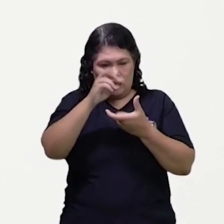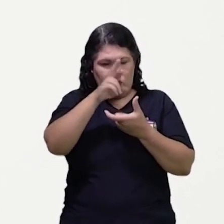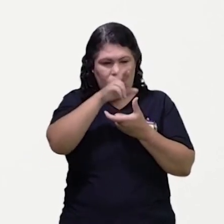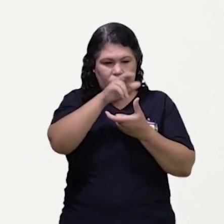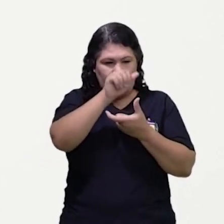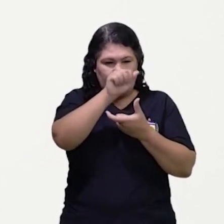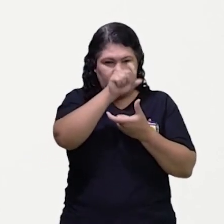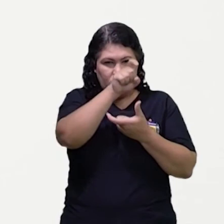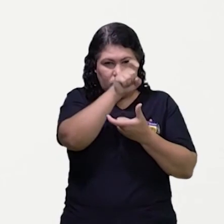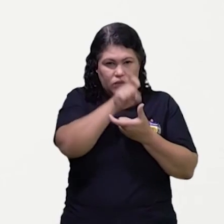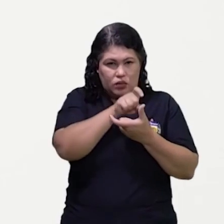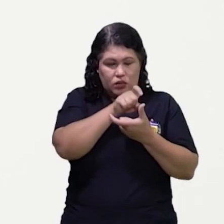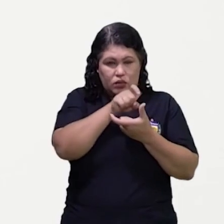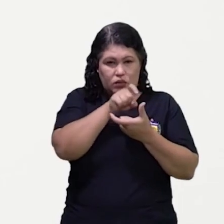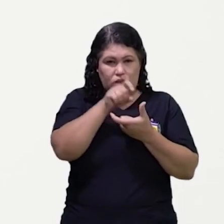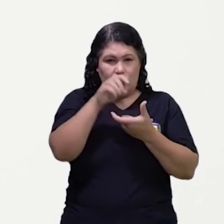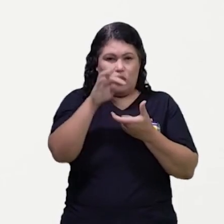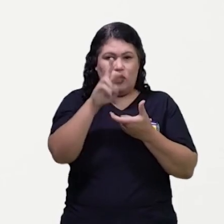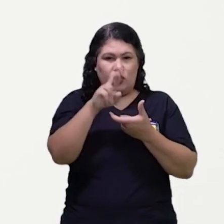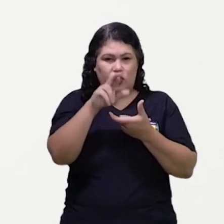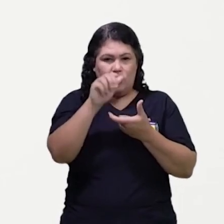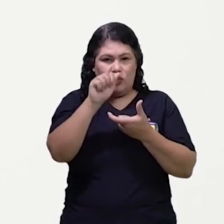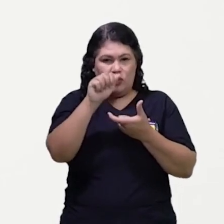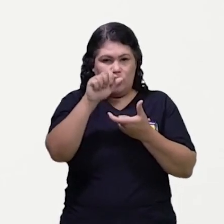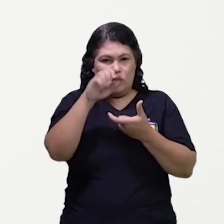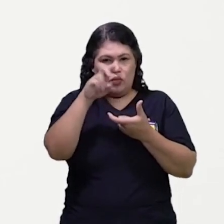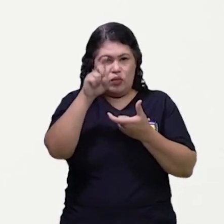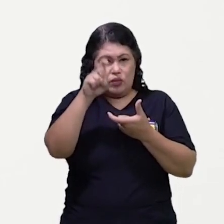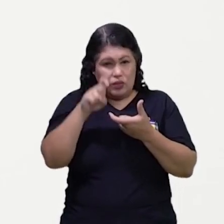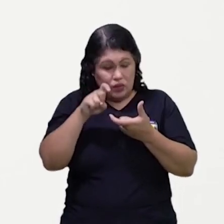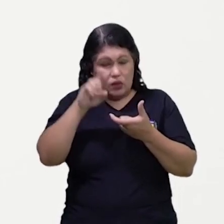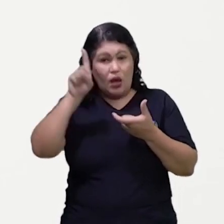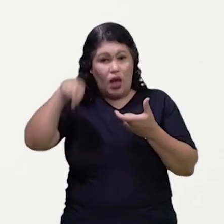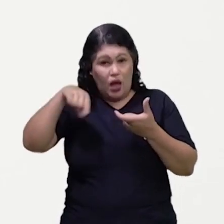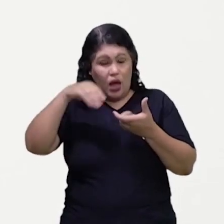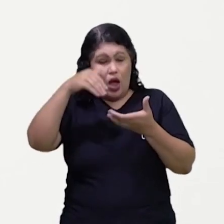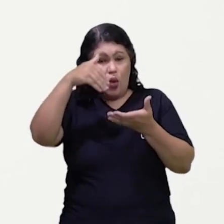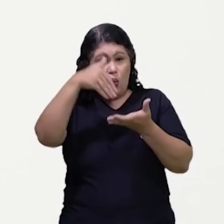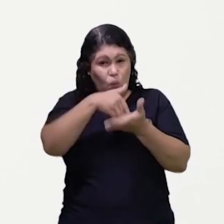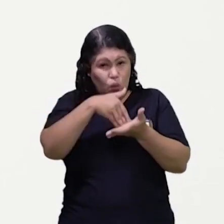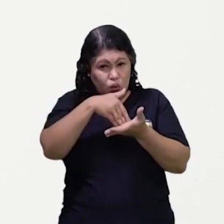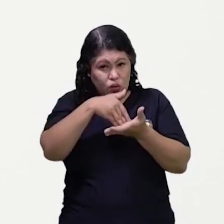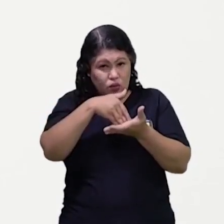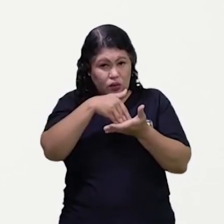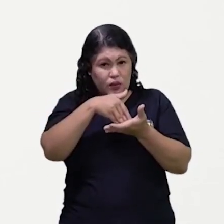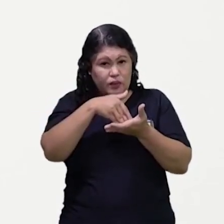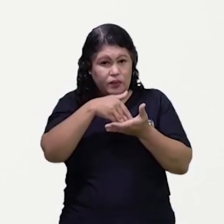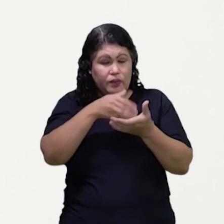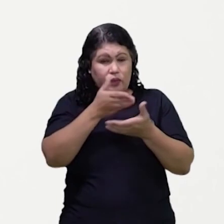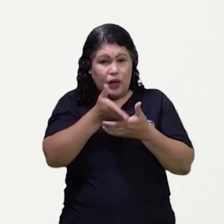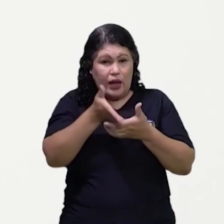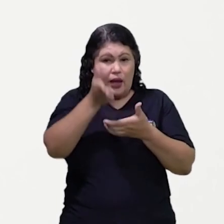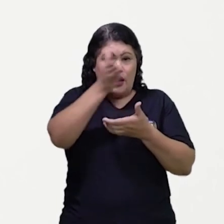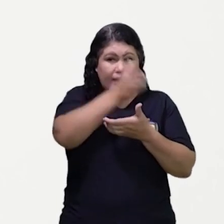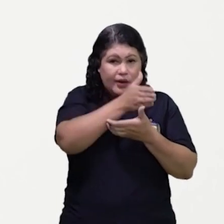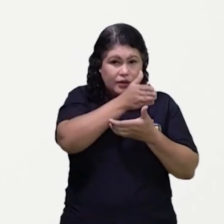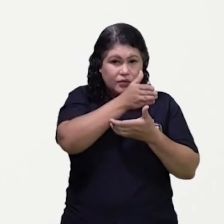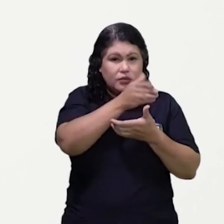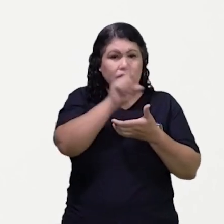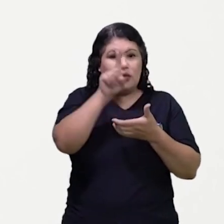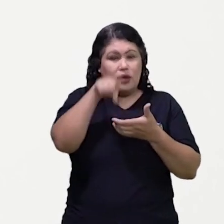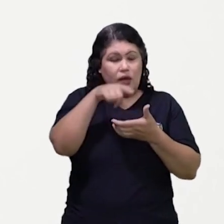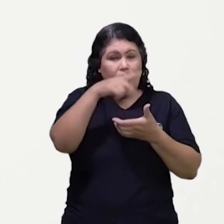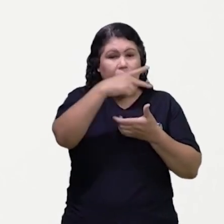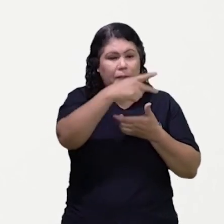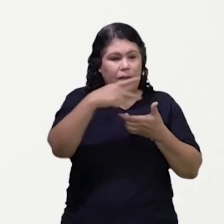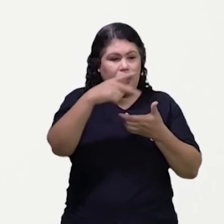silábica. Aqui é a última sílaba. Eu estou dando um exemplo da utilização da regra quando ele me diz palavras